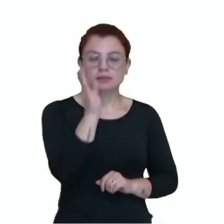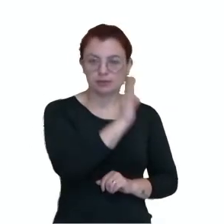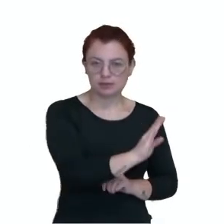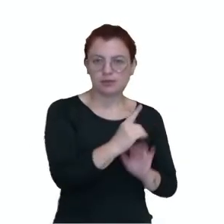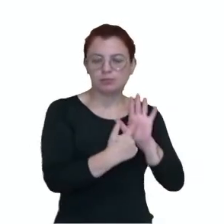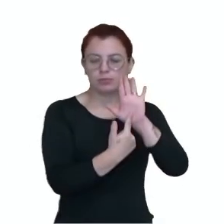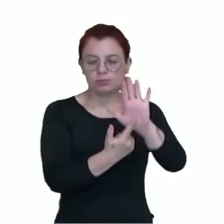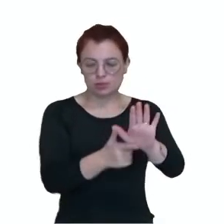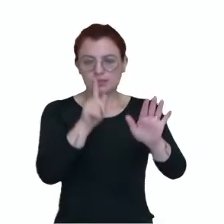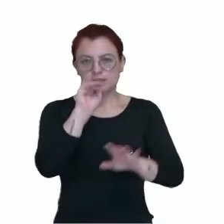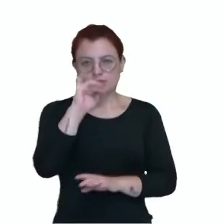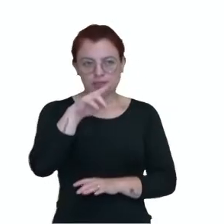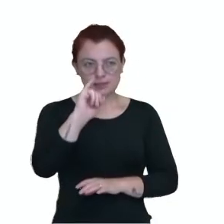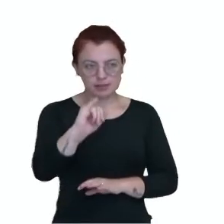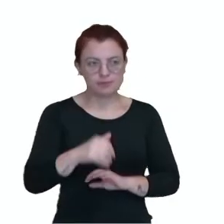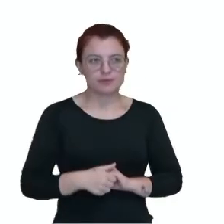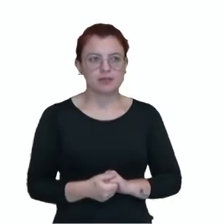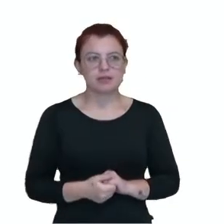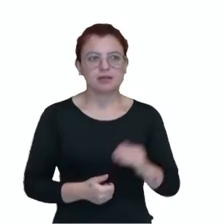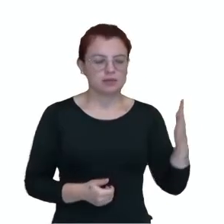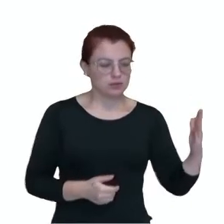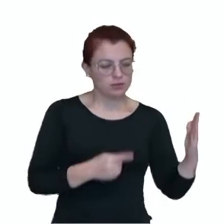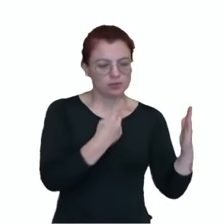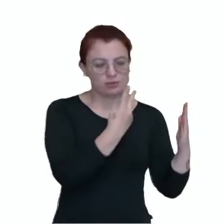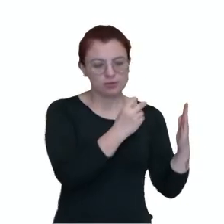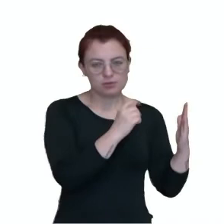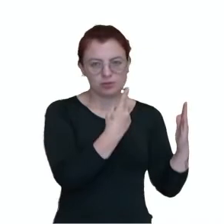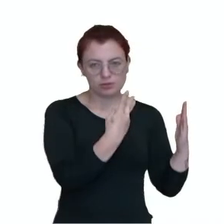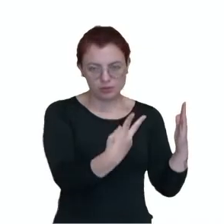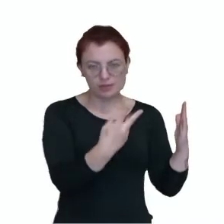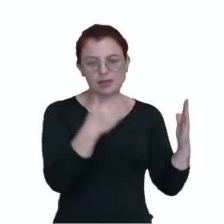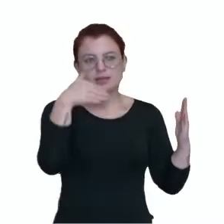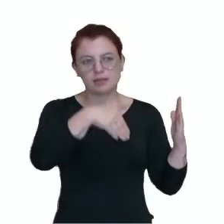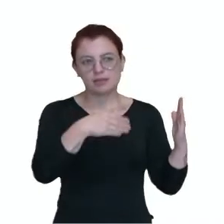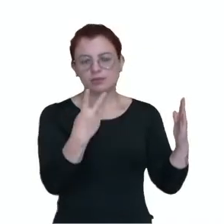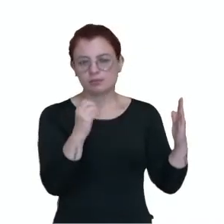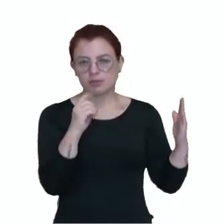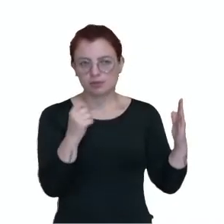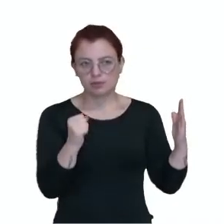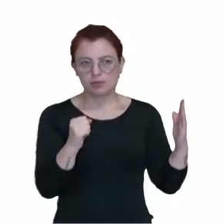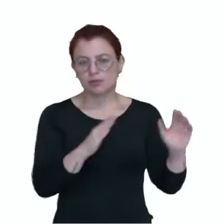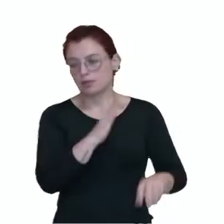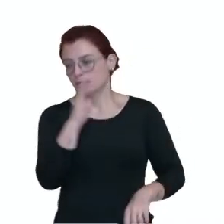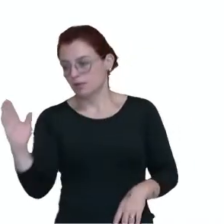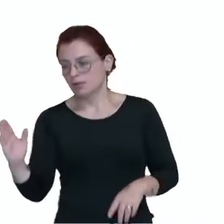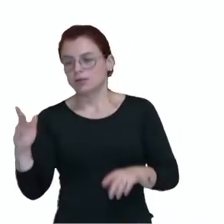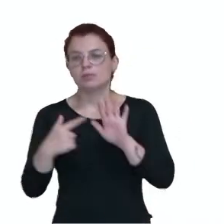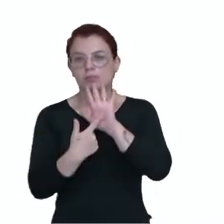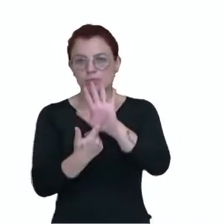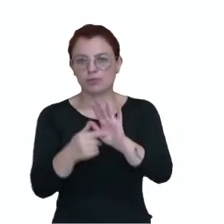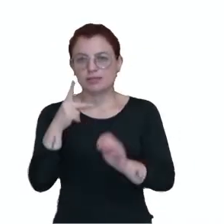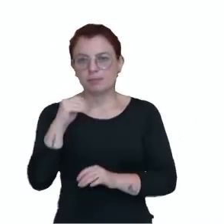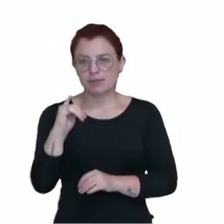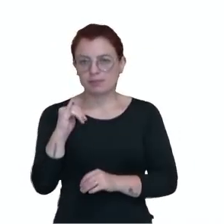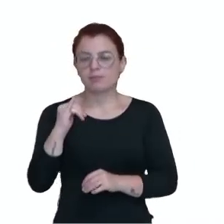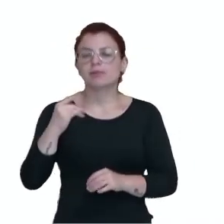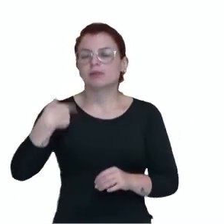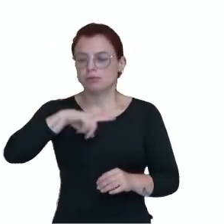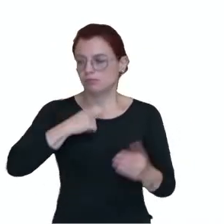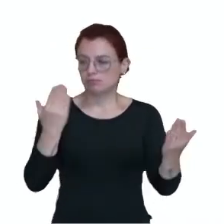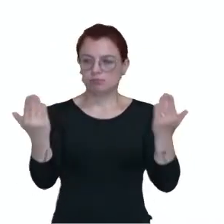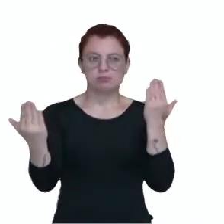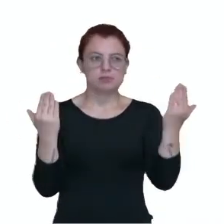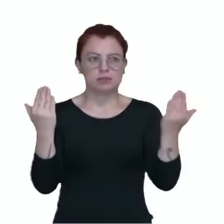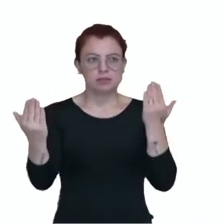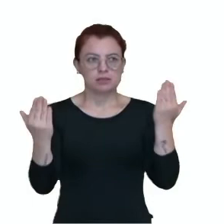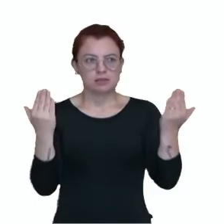no decorrer dos anos de 2012 até 2018. E o outro mostra o PIB, para a gente fazer uma comparação. Então, nós